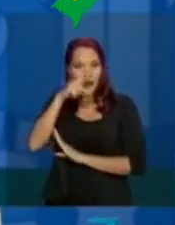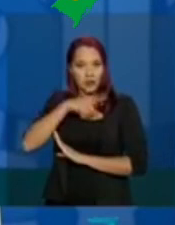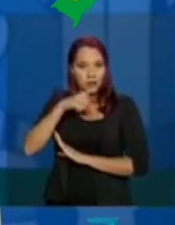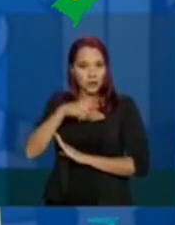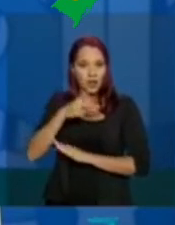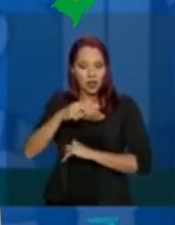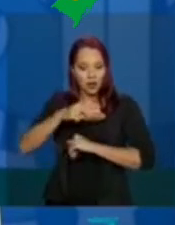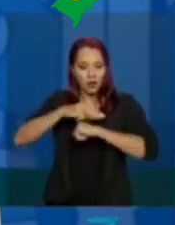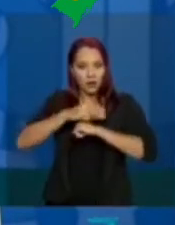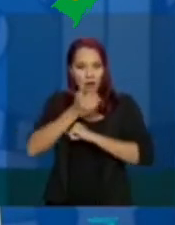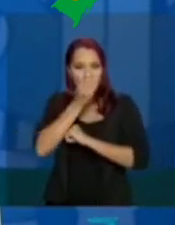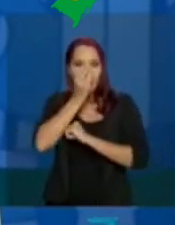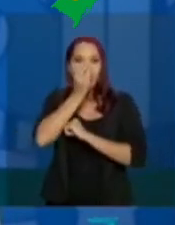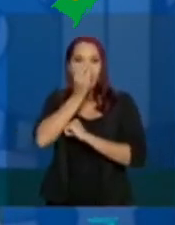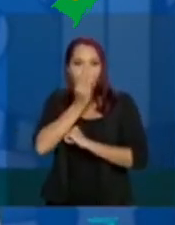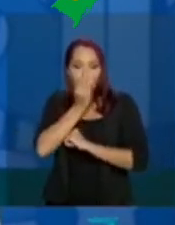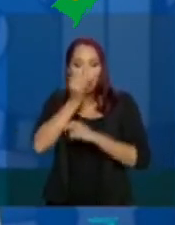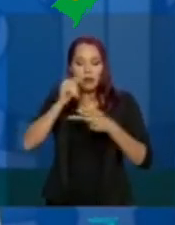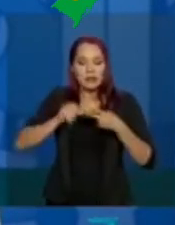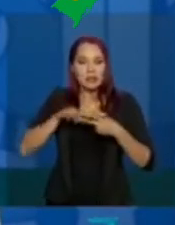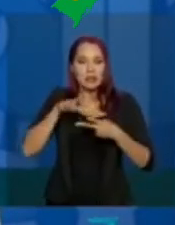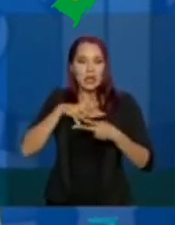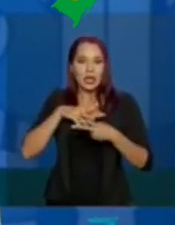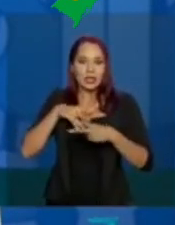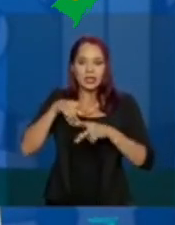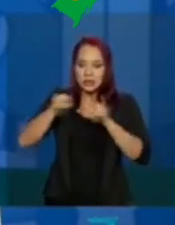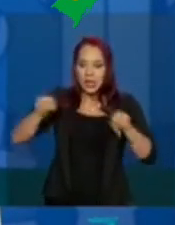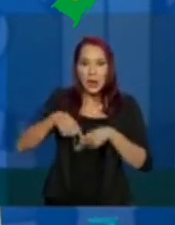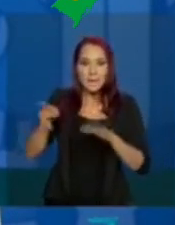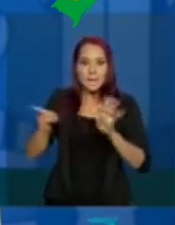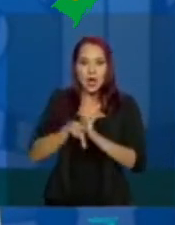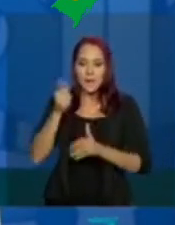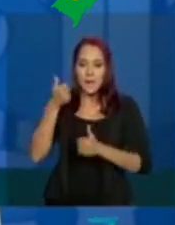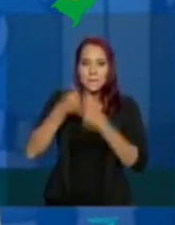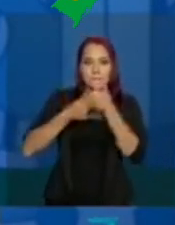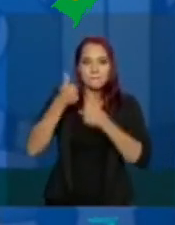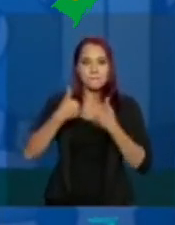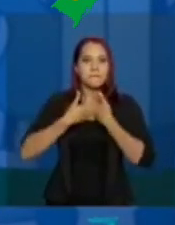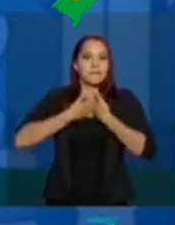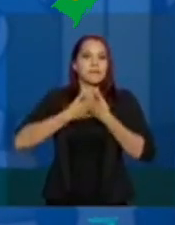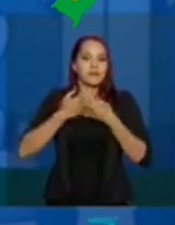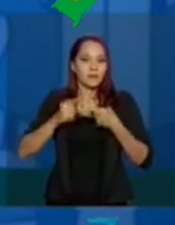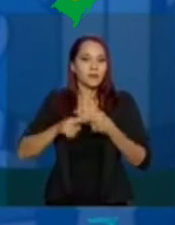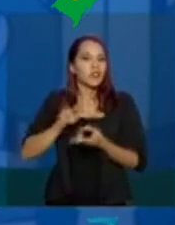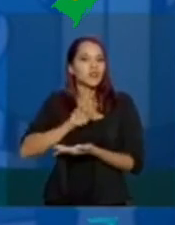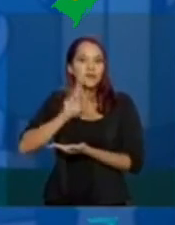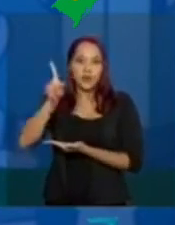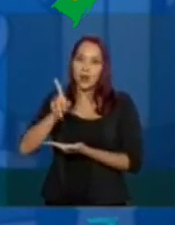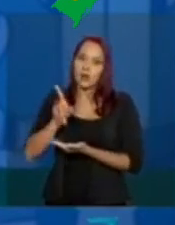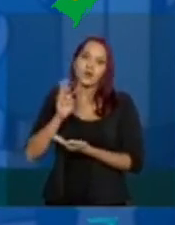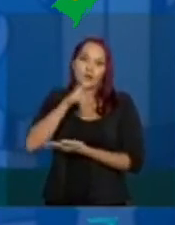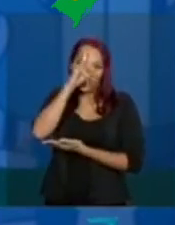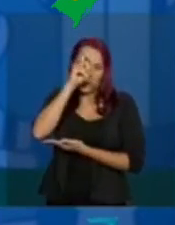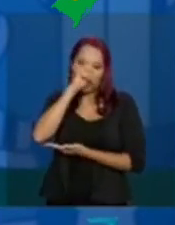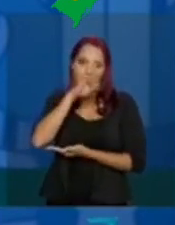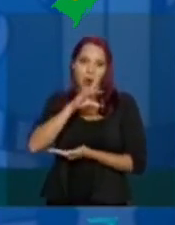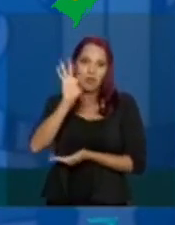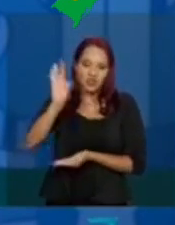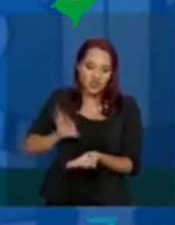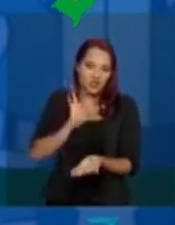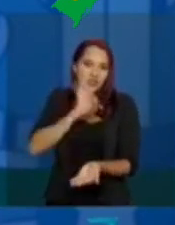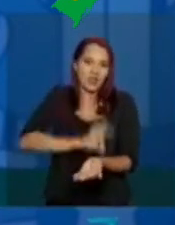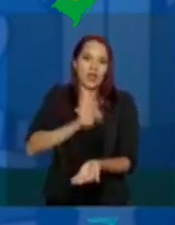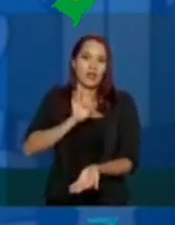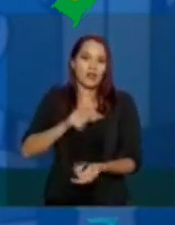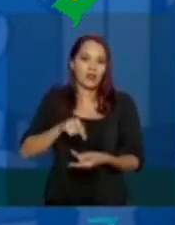é totalmente diferente daquelas tendas de campanha para dengue, hospitais para dengue, que basicamente é hidratação. A gente está falando